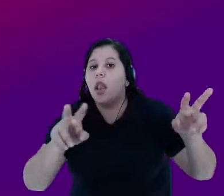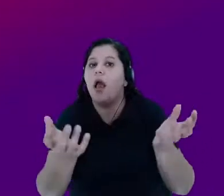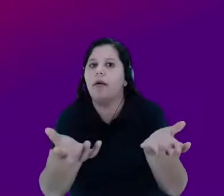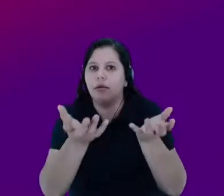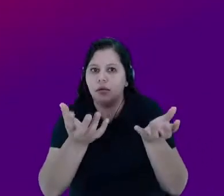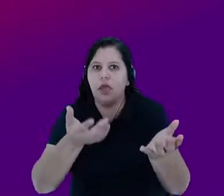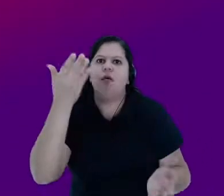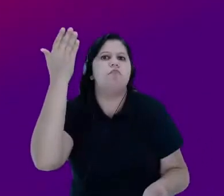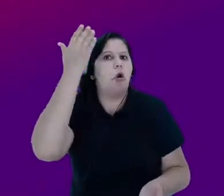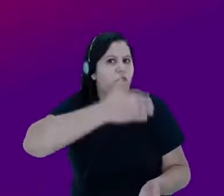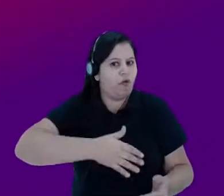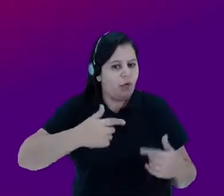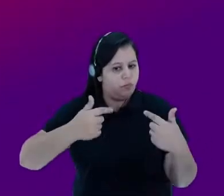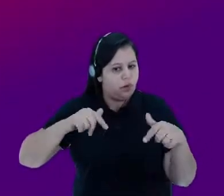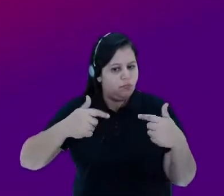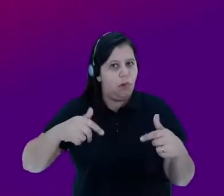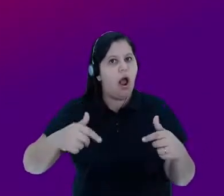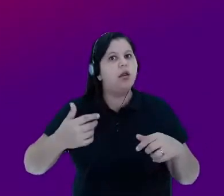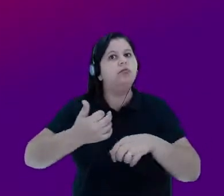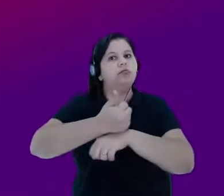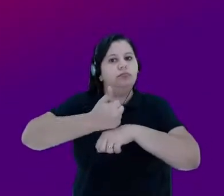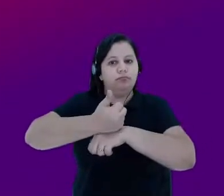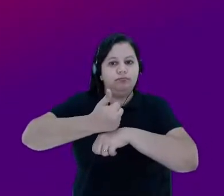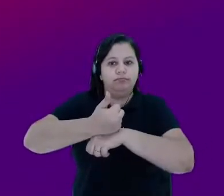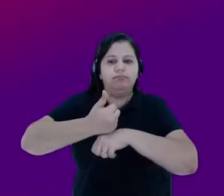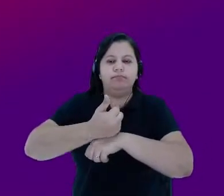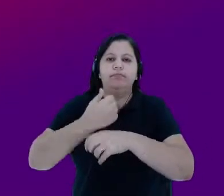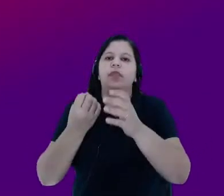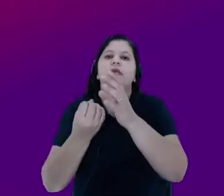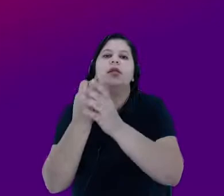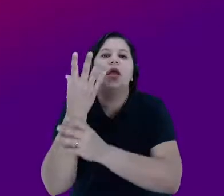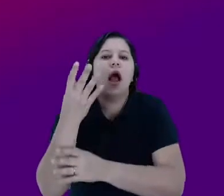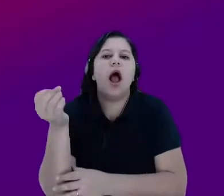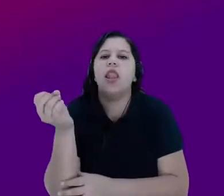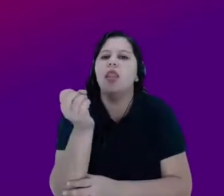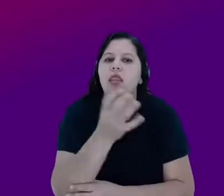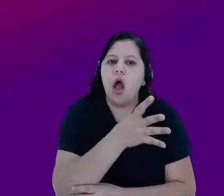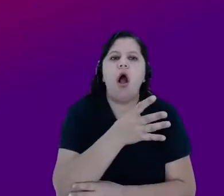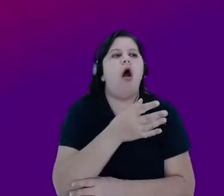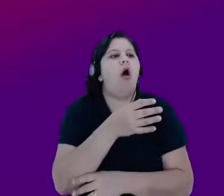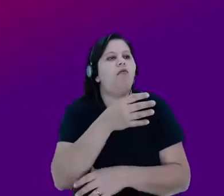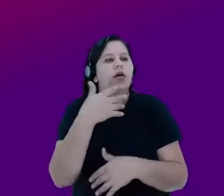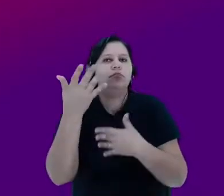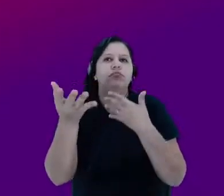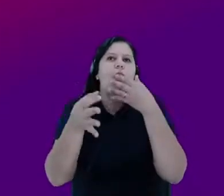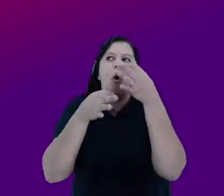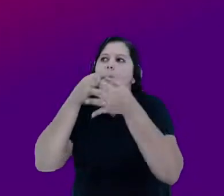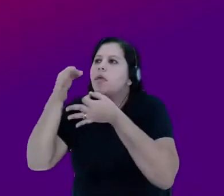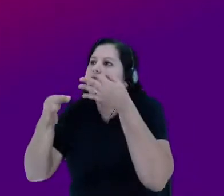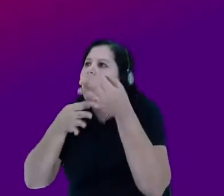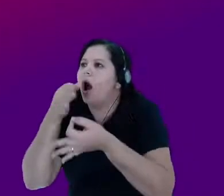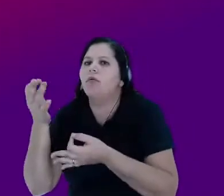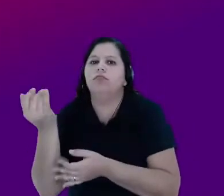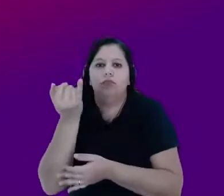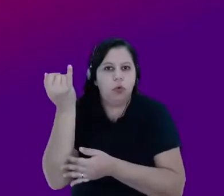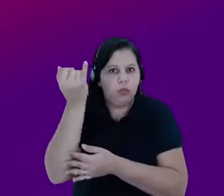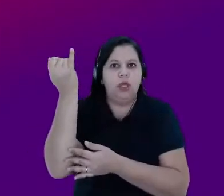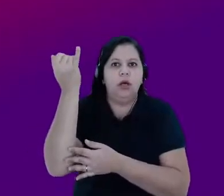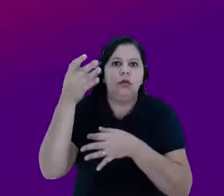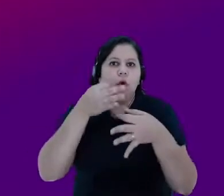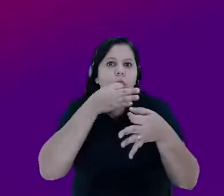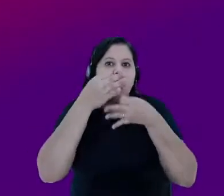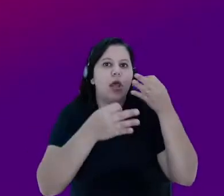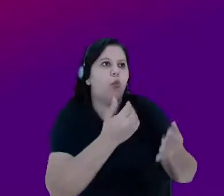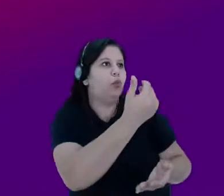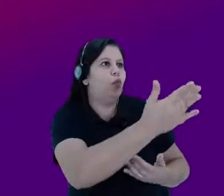fazem, de criar novas raízes, né? De quanto a opinião alheia importa para eles, né? E como